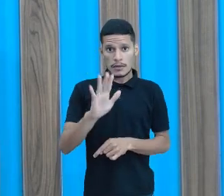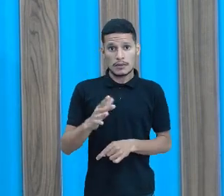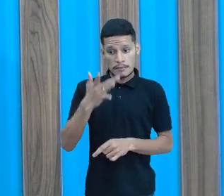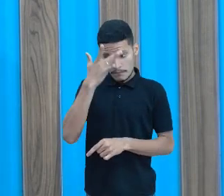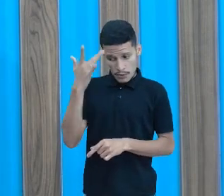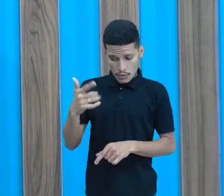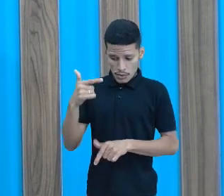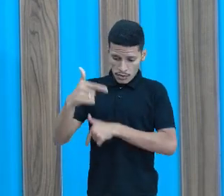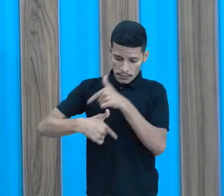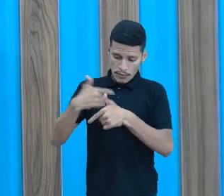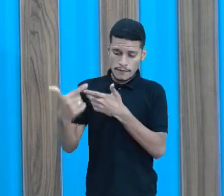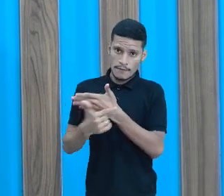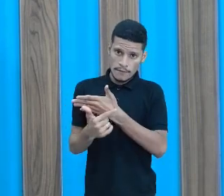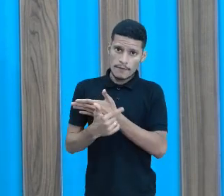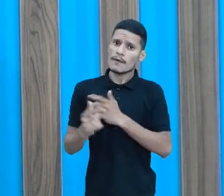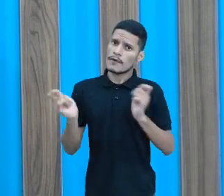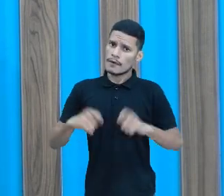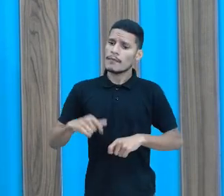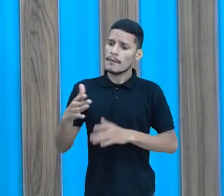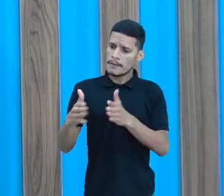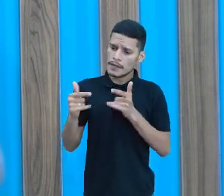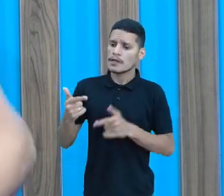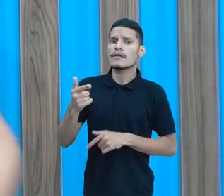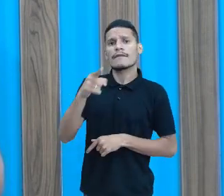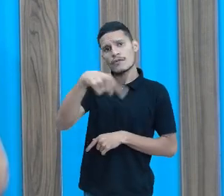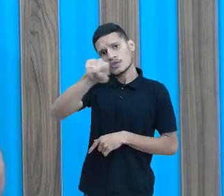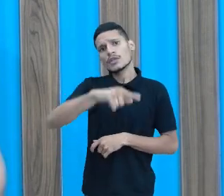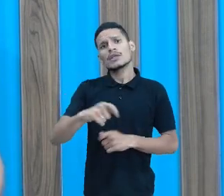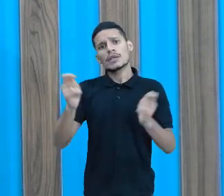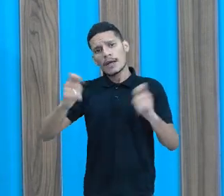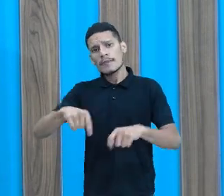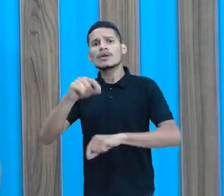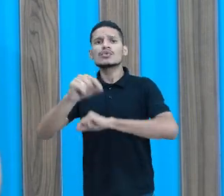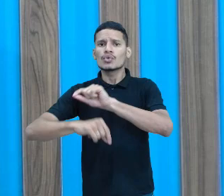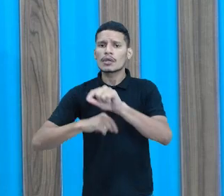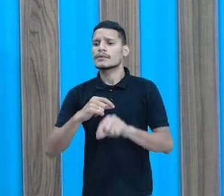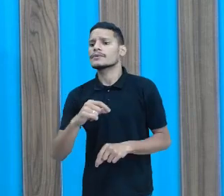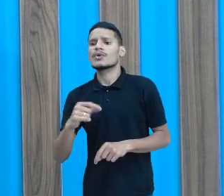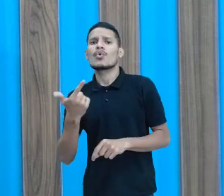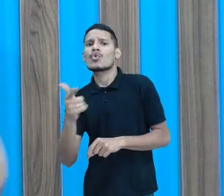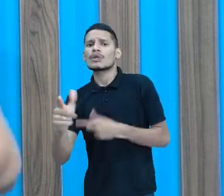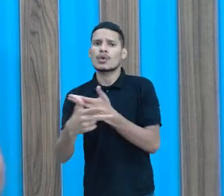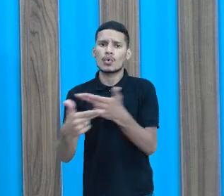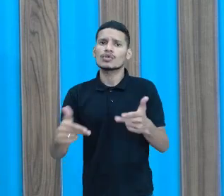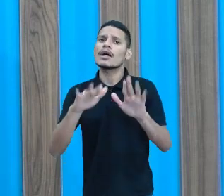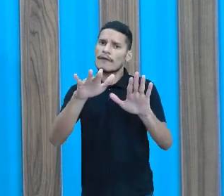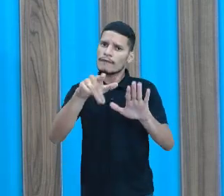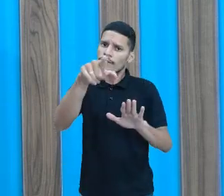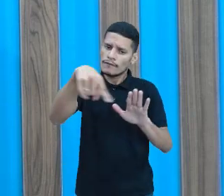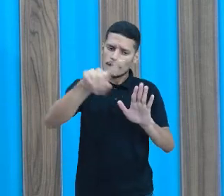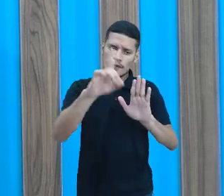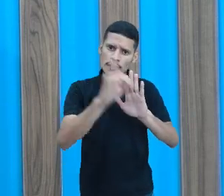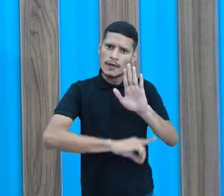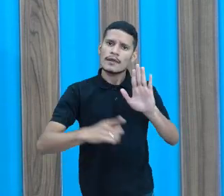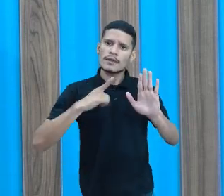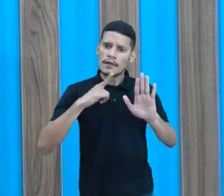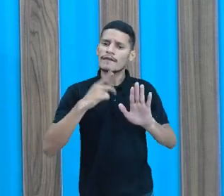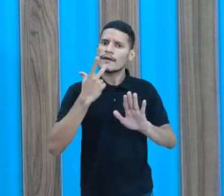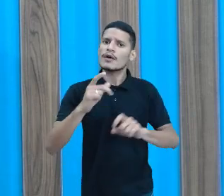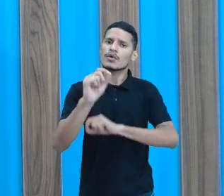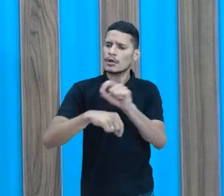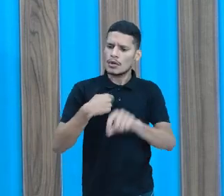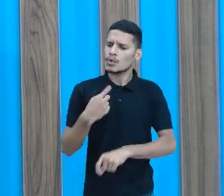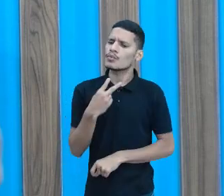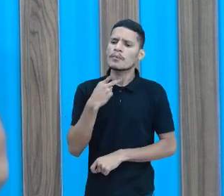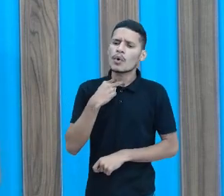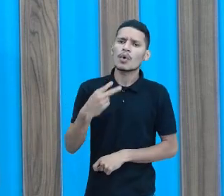até solicitar que você faça alguma coisa que está fora da lei, mas você tem o direito de dizer, não, não posso fazer isso, não vou fazer isso, porque a lei determina